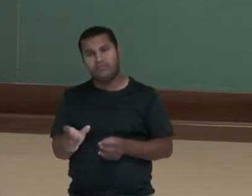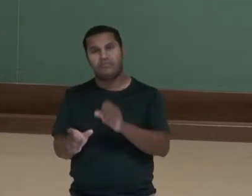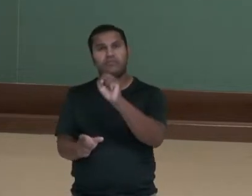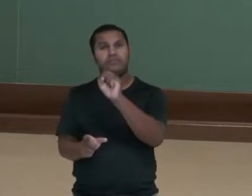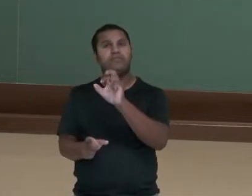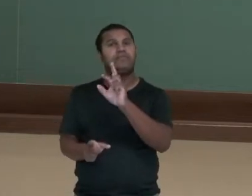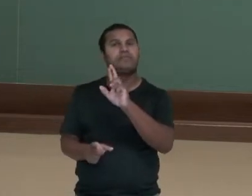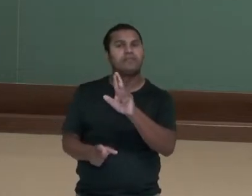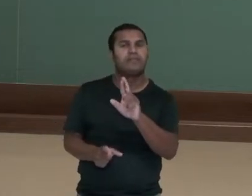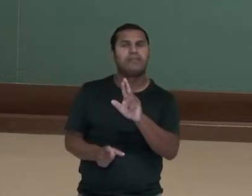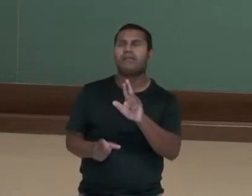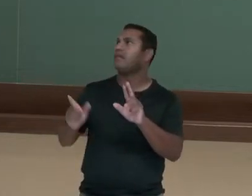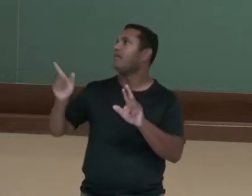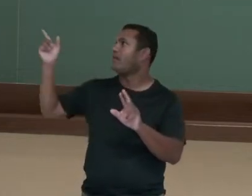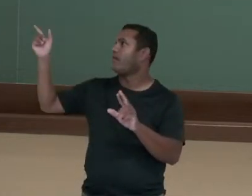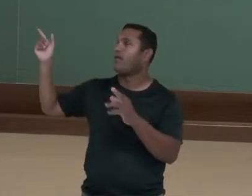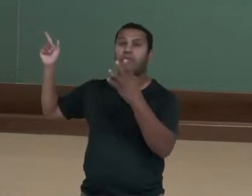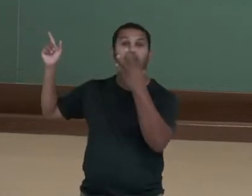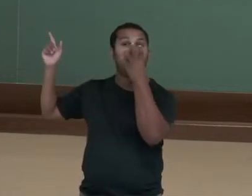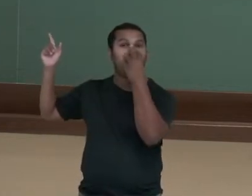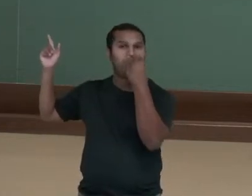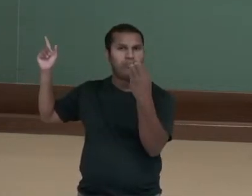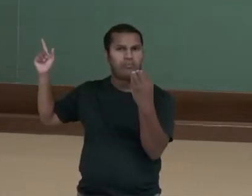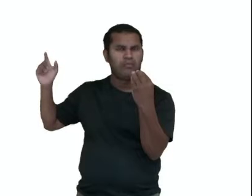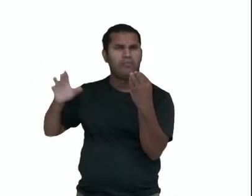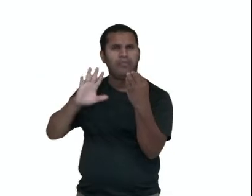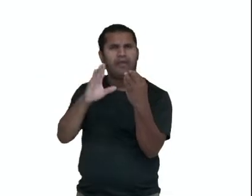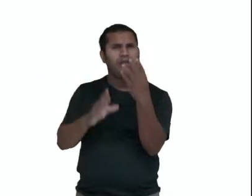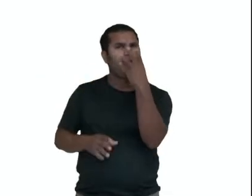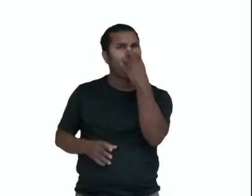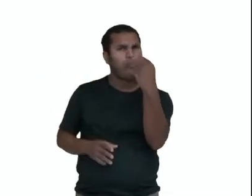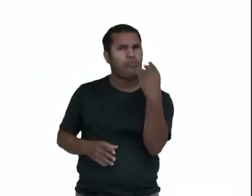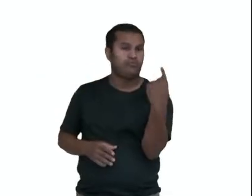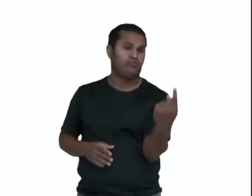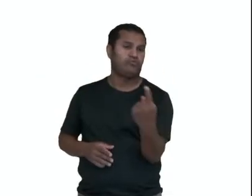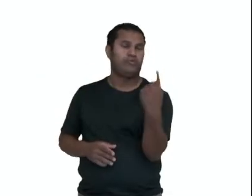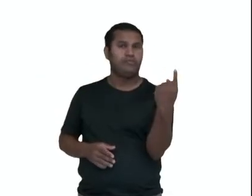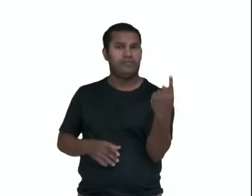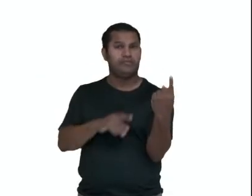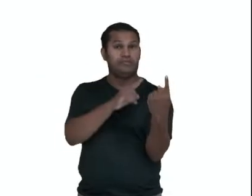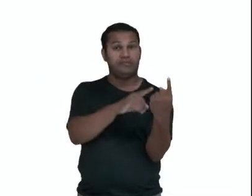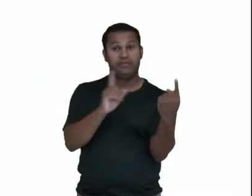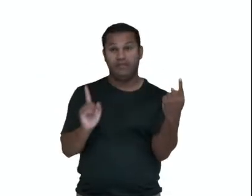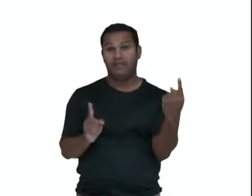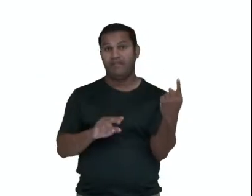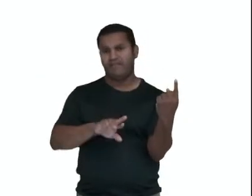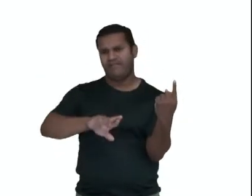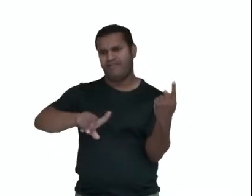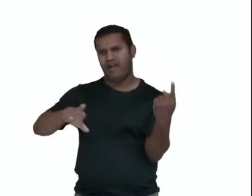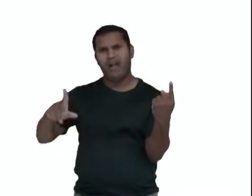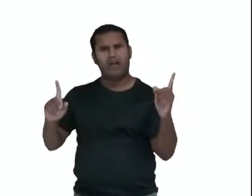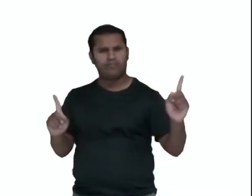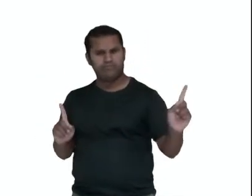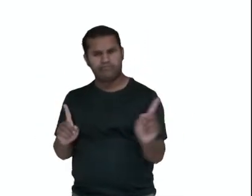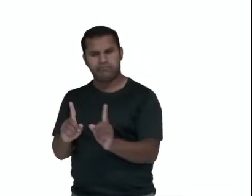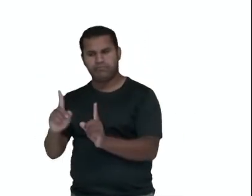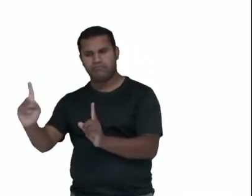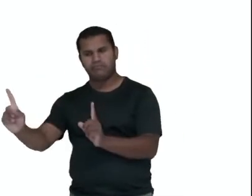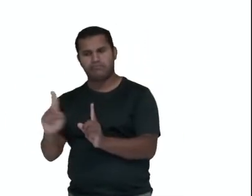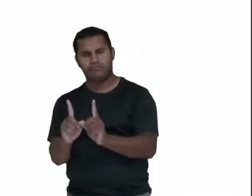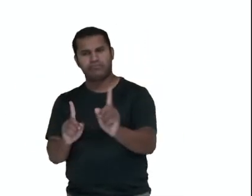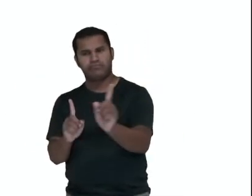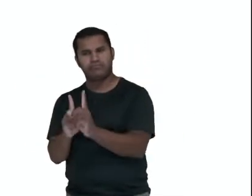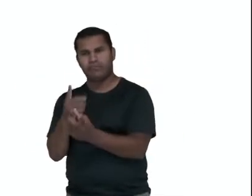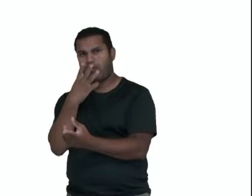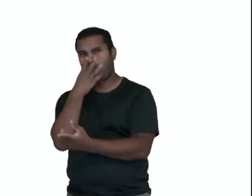olhando sempre os seres da mesma espécie. Agora, quando eu vou estudar e eu estou considerando aquela